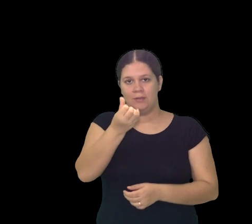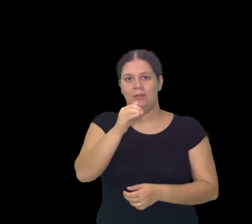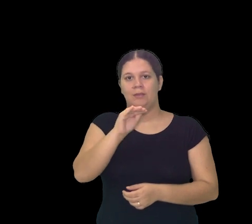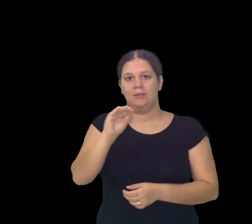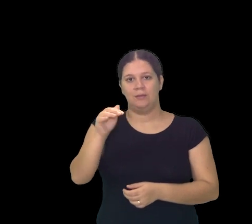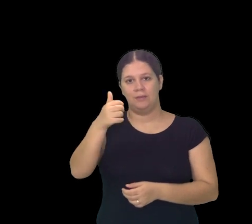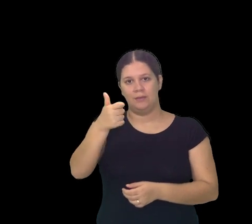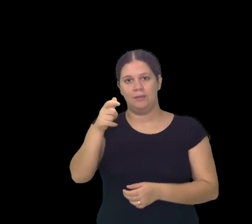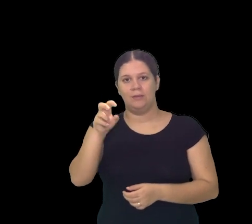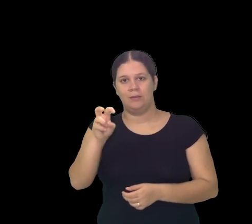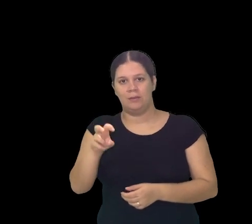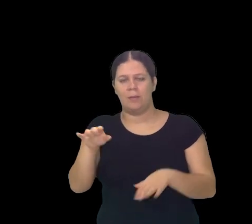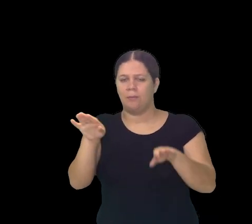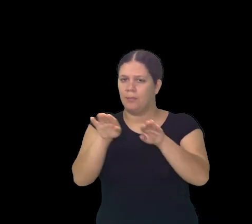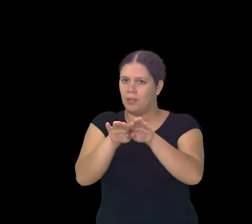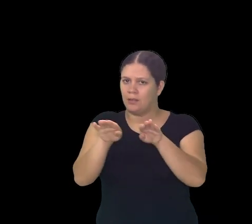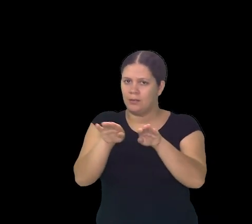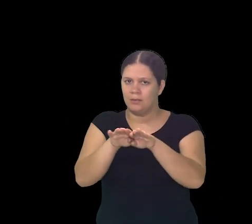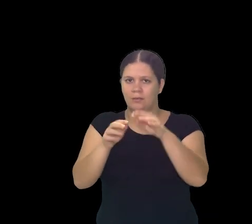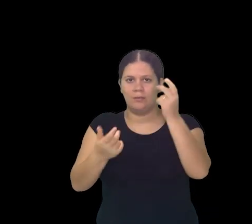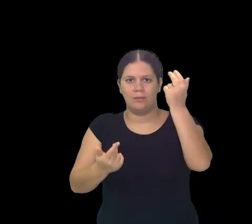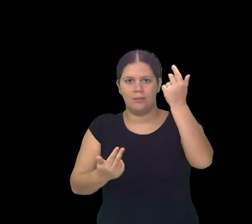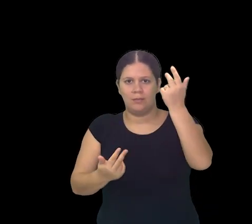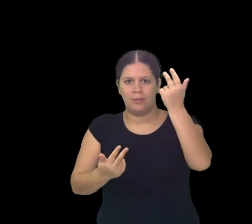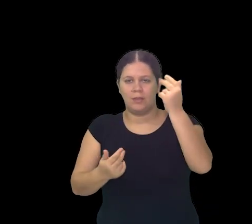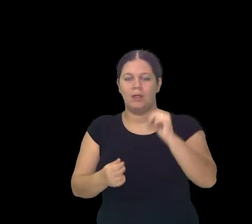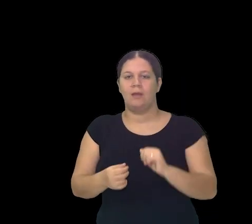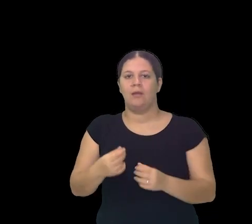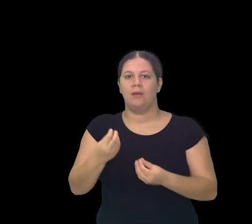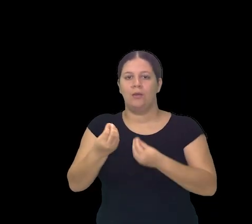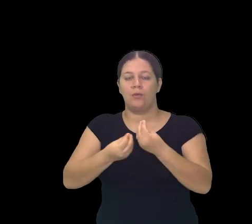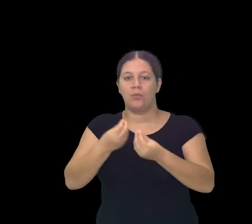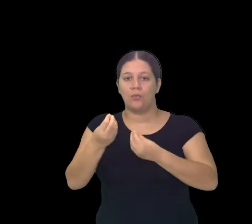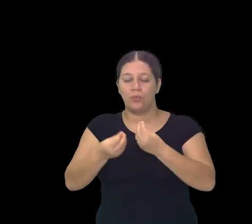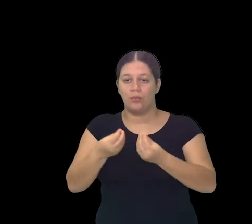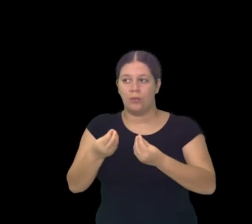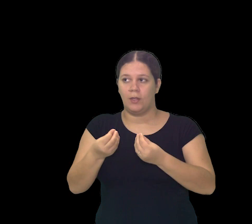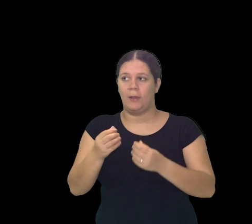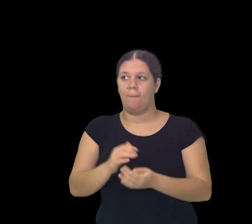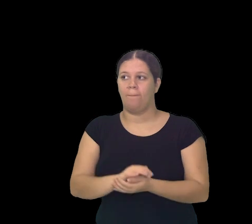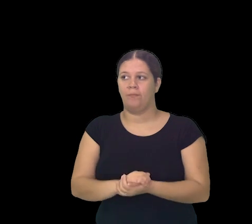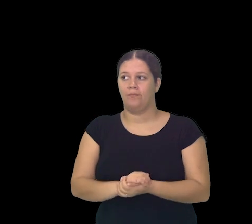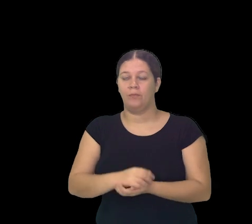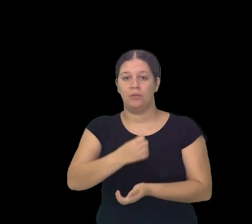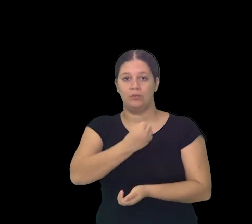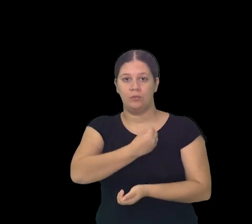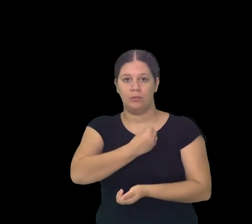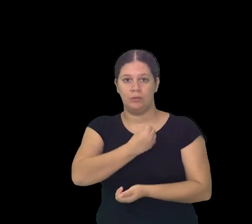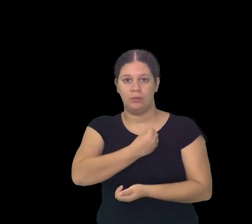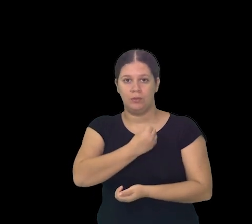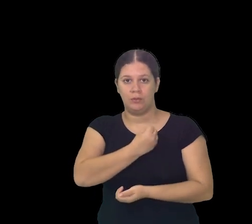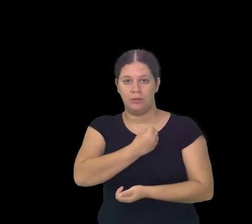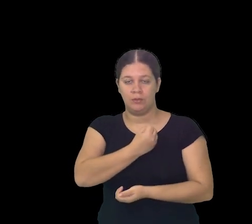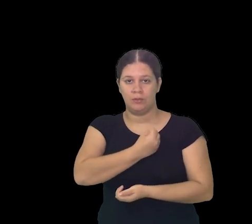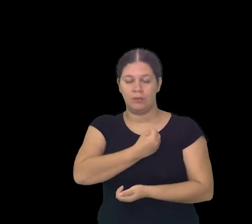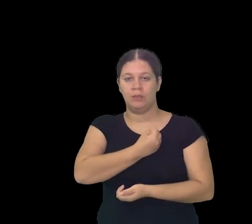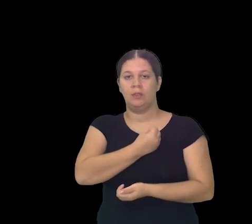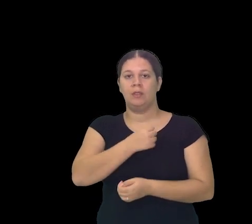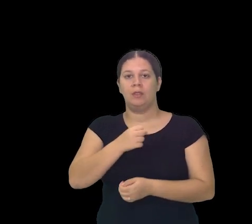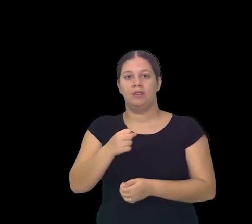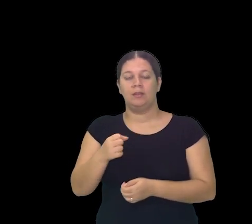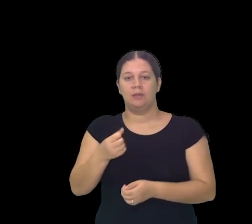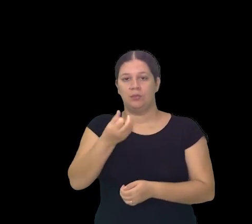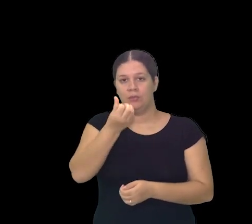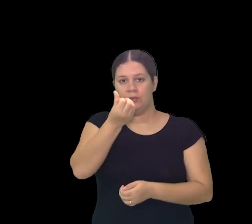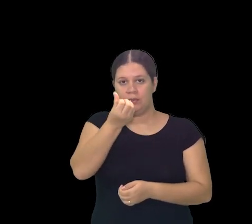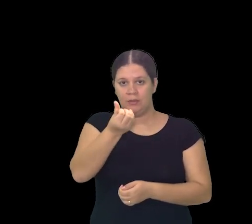sobre 15. Eles estão representando a mesma coisa. Mas como posso simplificar ainda mais? Numericamente, a gente pode ver